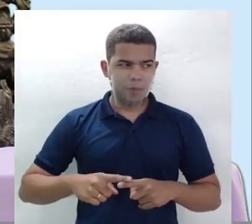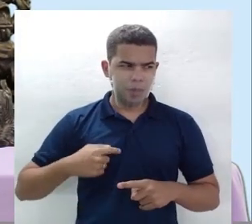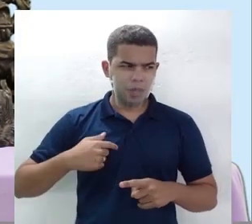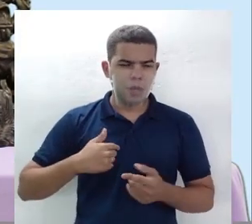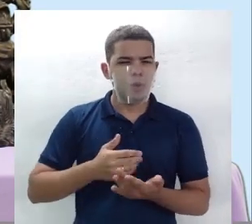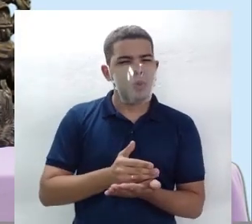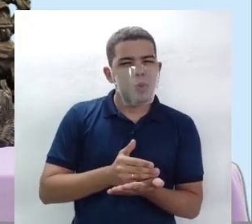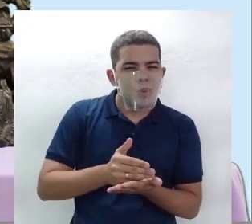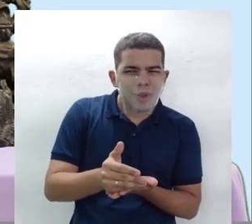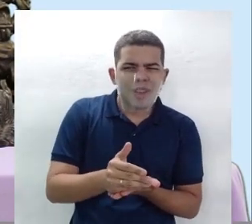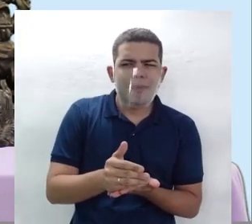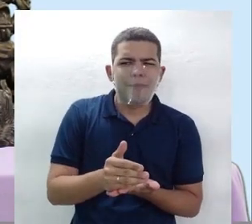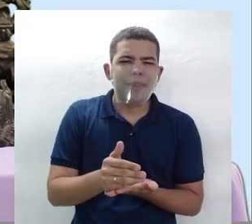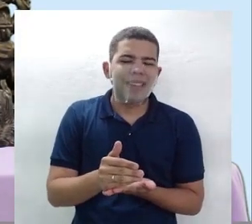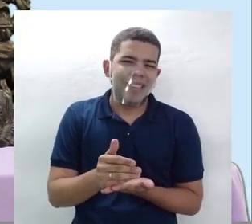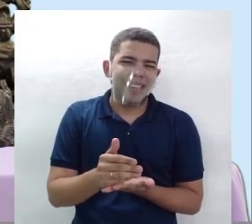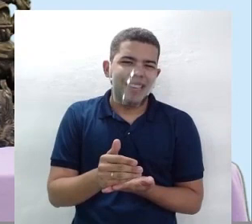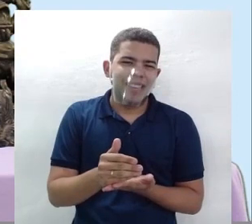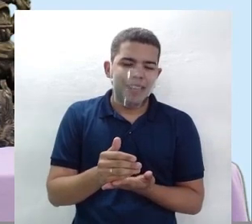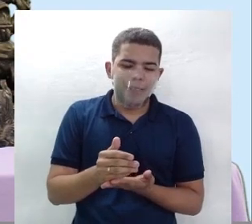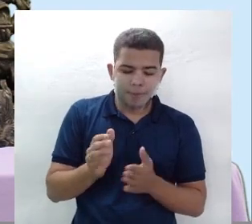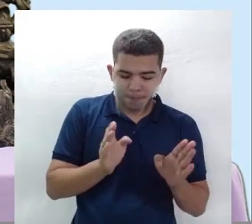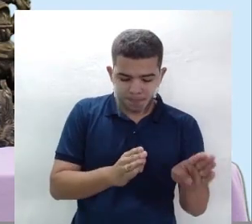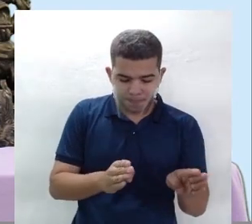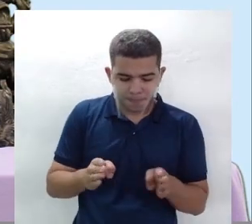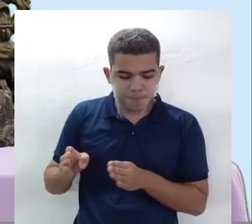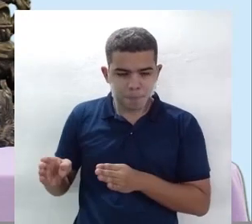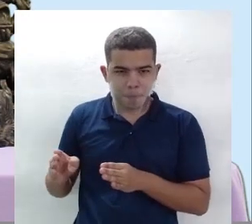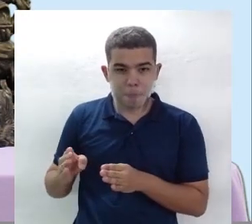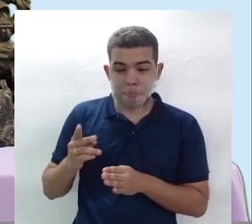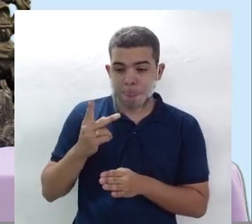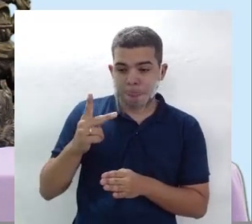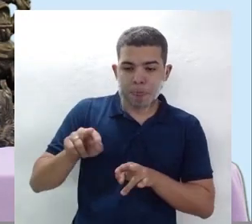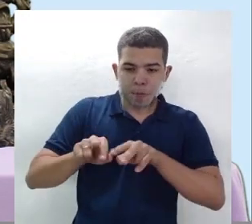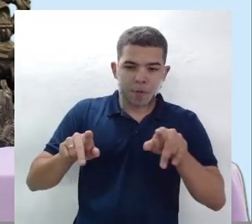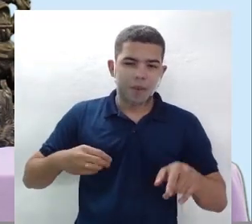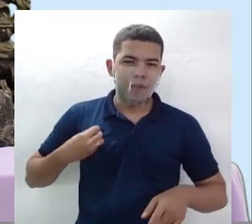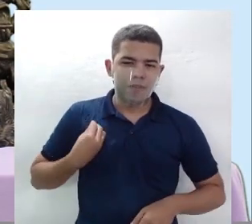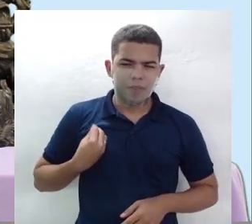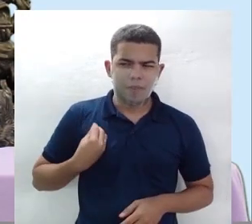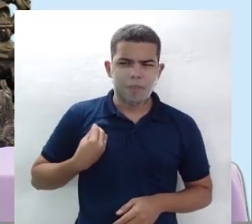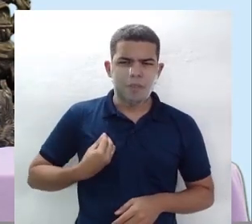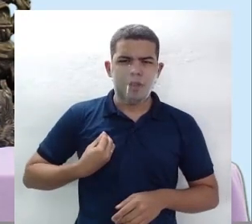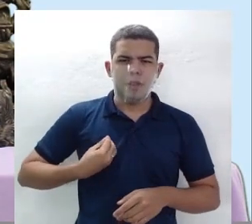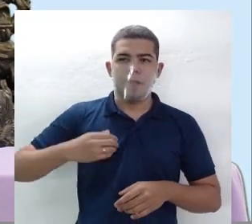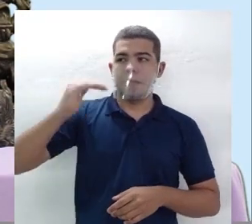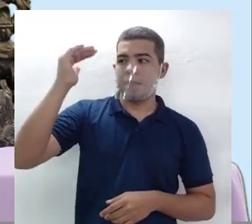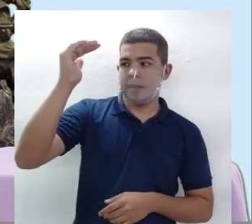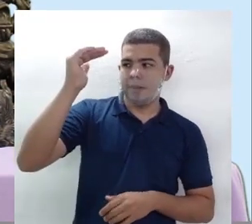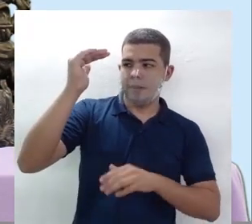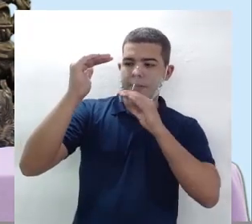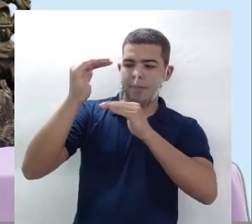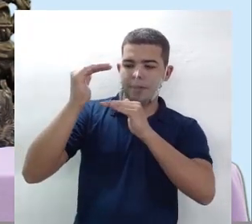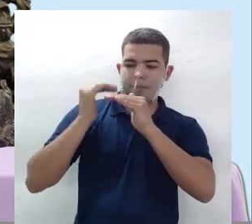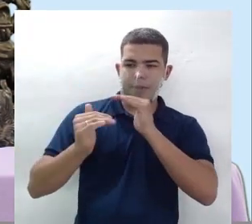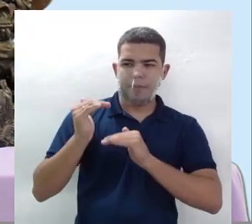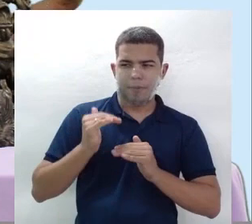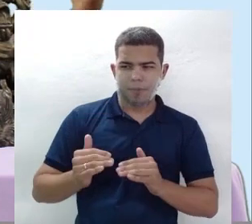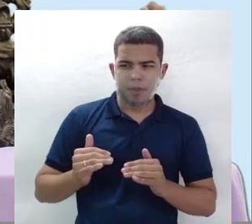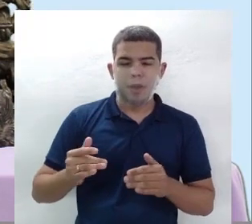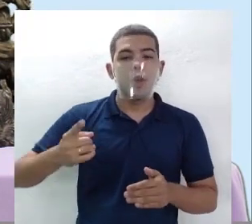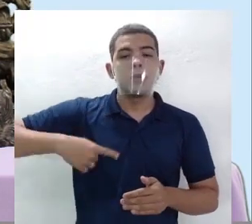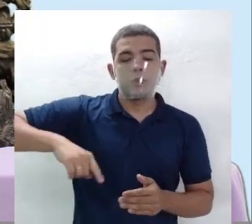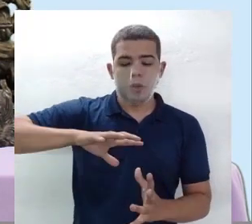né, falando sobre a organização dos seres vivos de cima para baixo, do